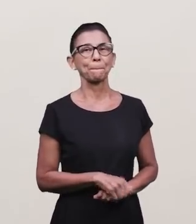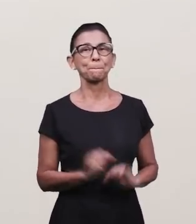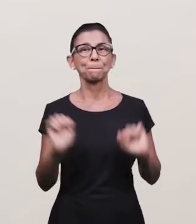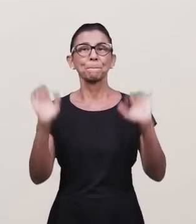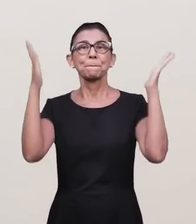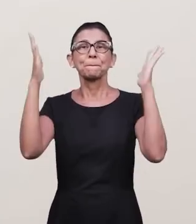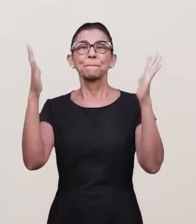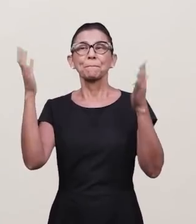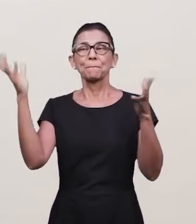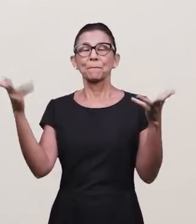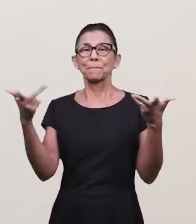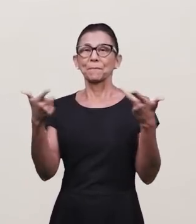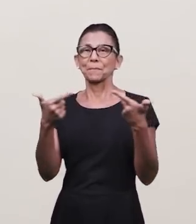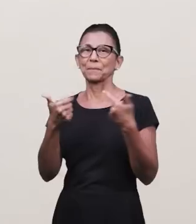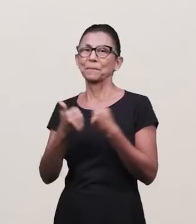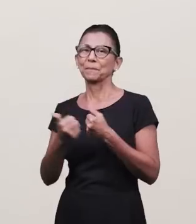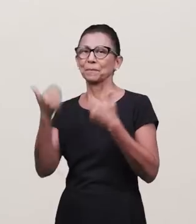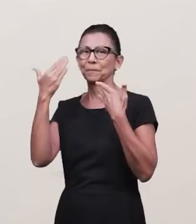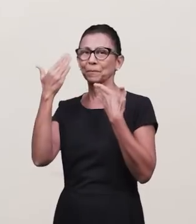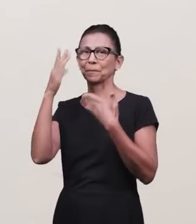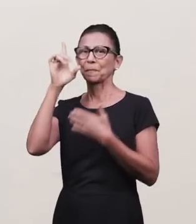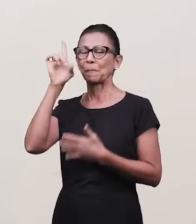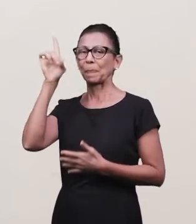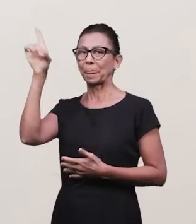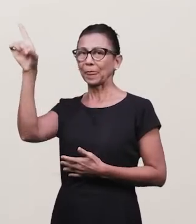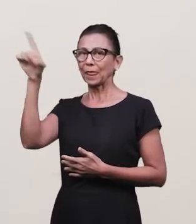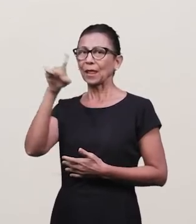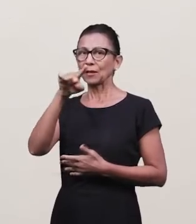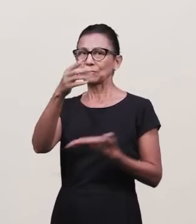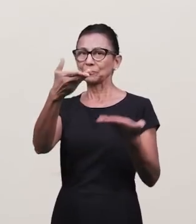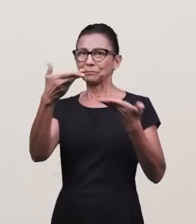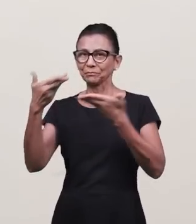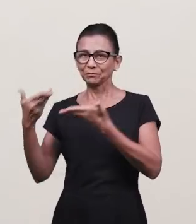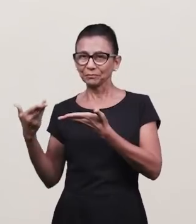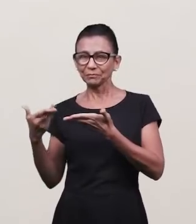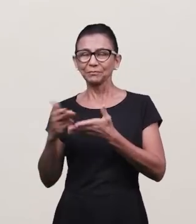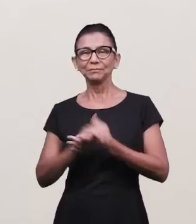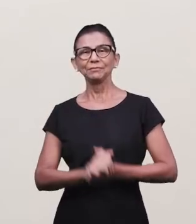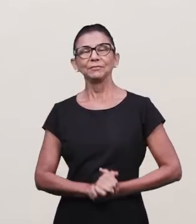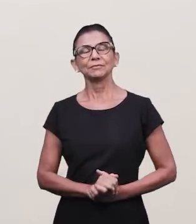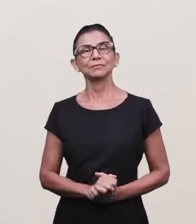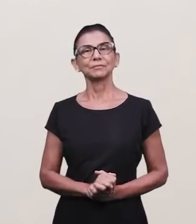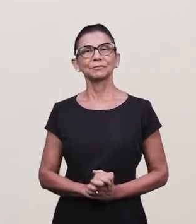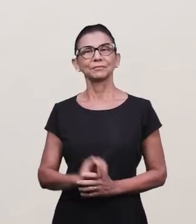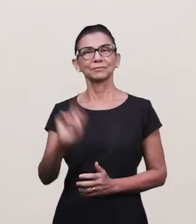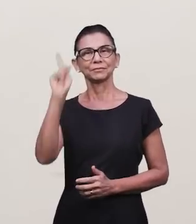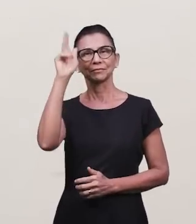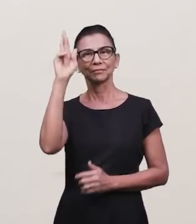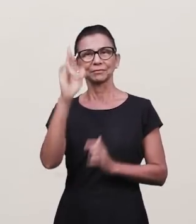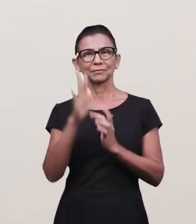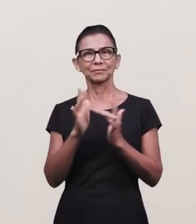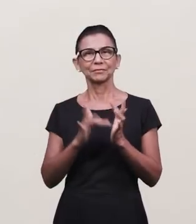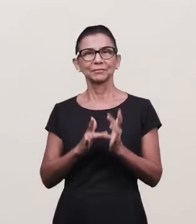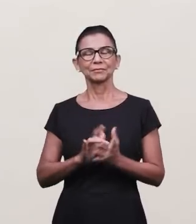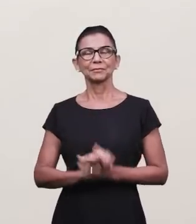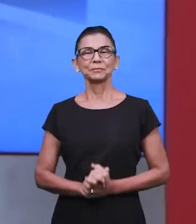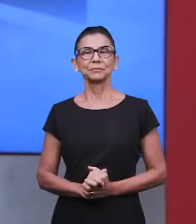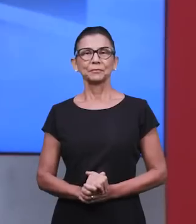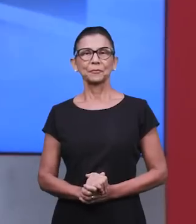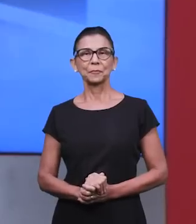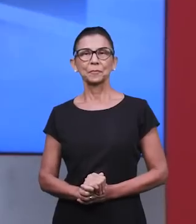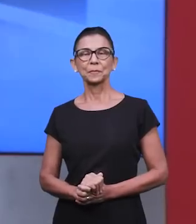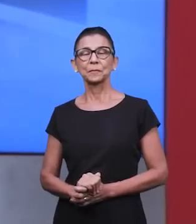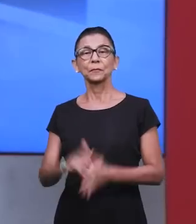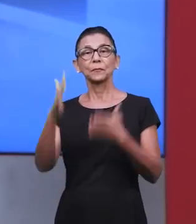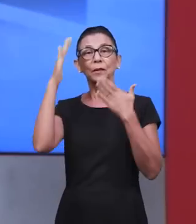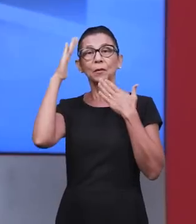festa maravilhosa de gratidão ao Senhor. E você é nosso convidado a participar. Vamos juntos. Paz do Senhor. Tchau.